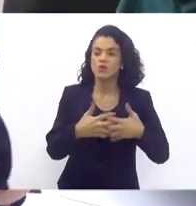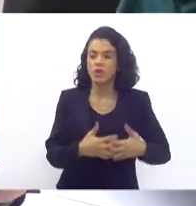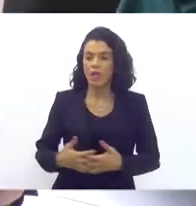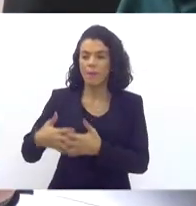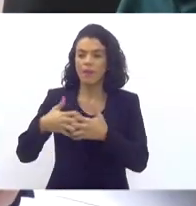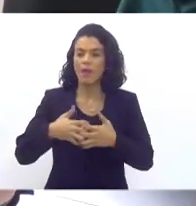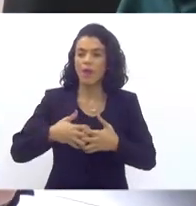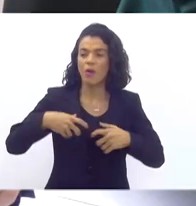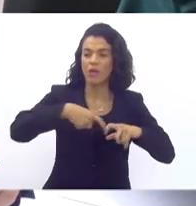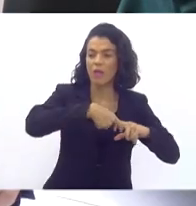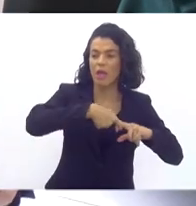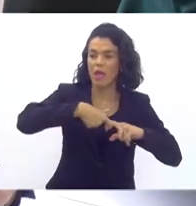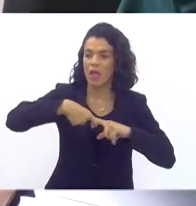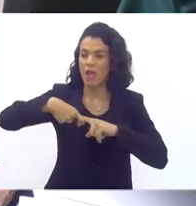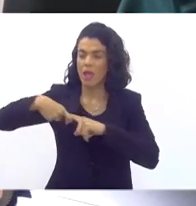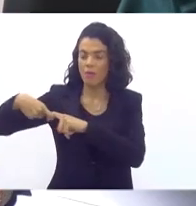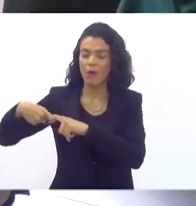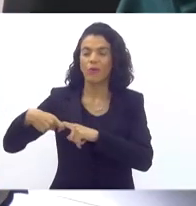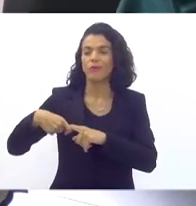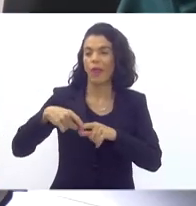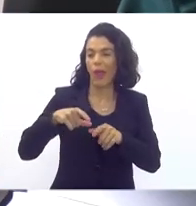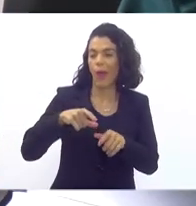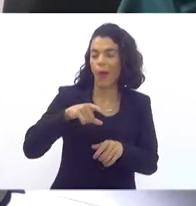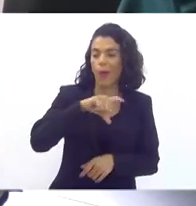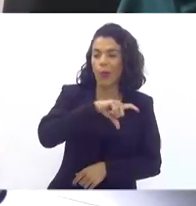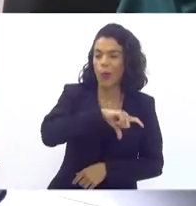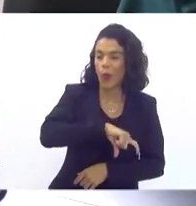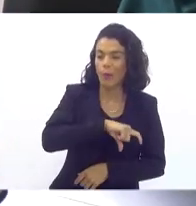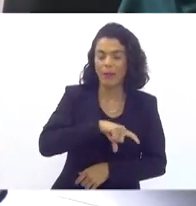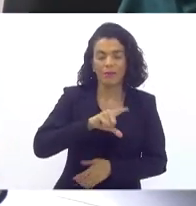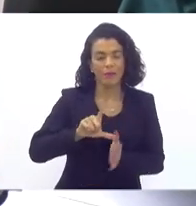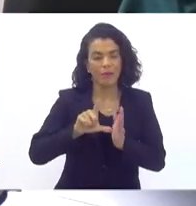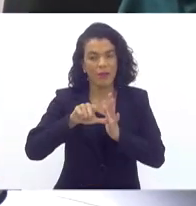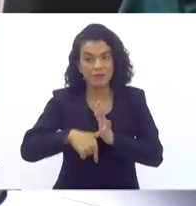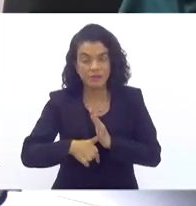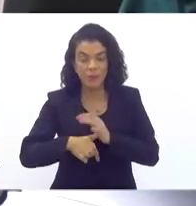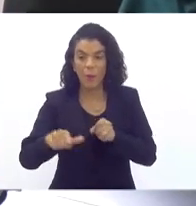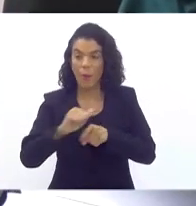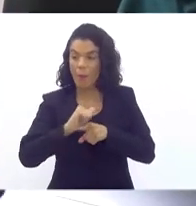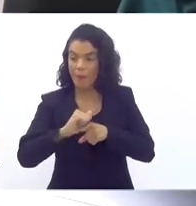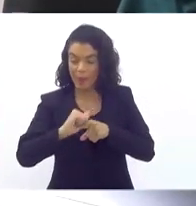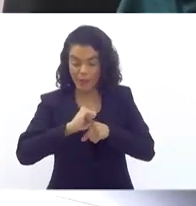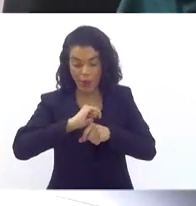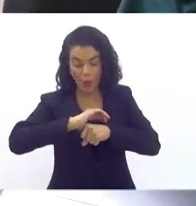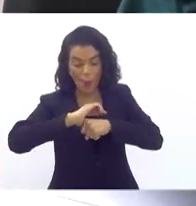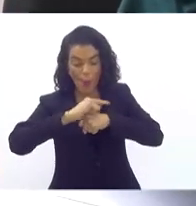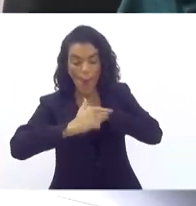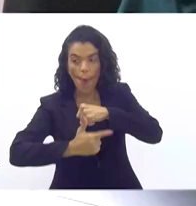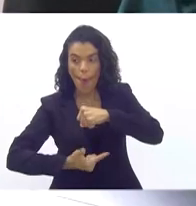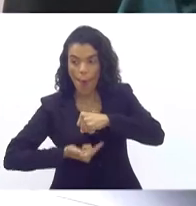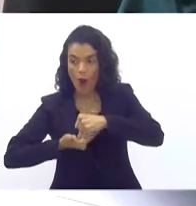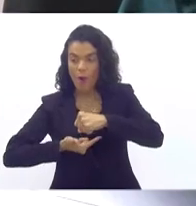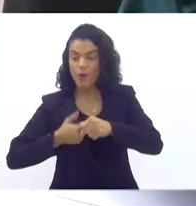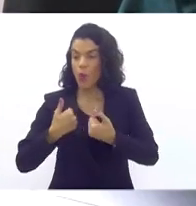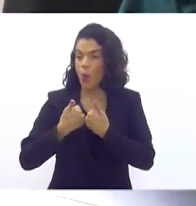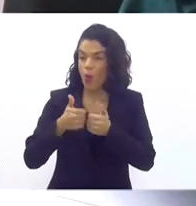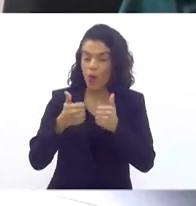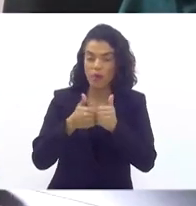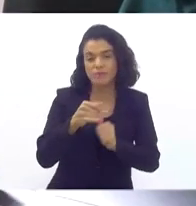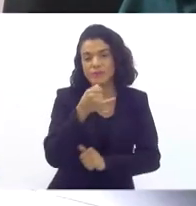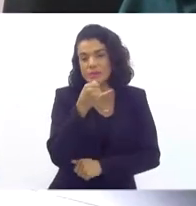rebocando esses carros estão com documento atrasado então com pneu careca os ônibus por exemplo